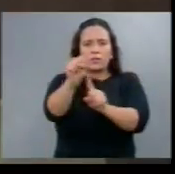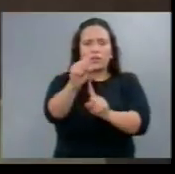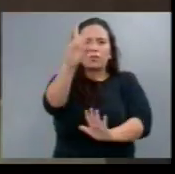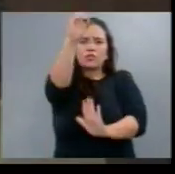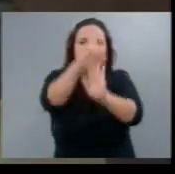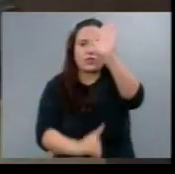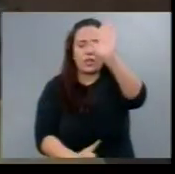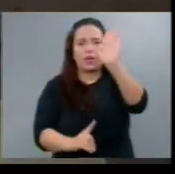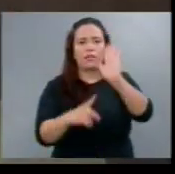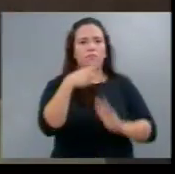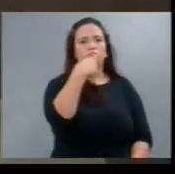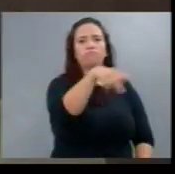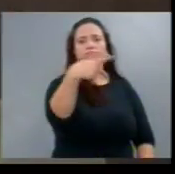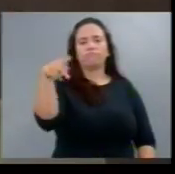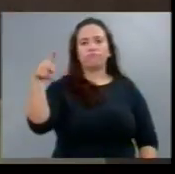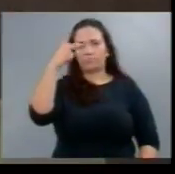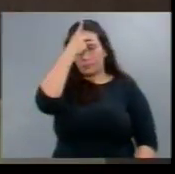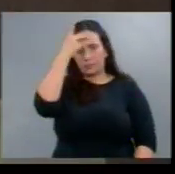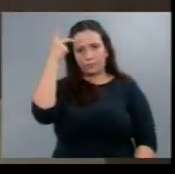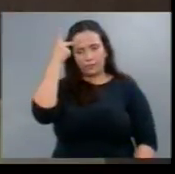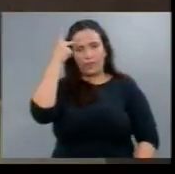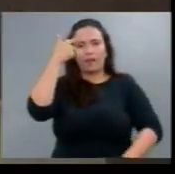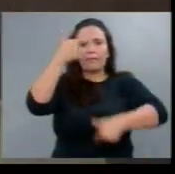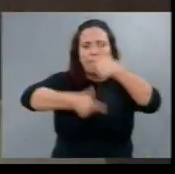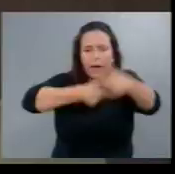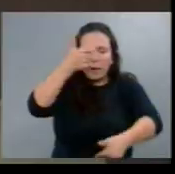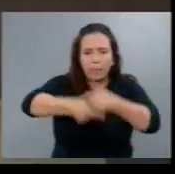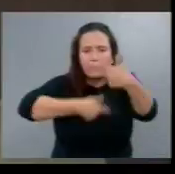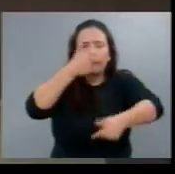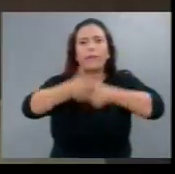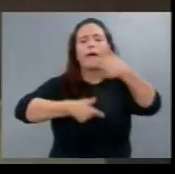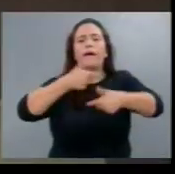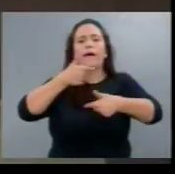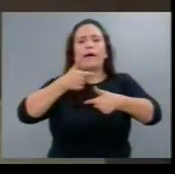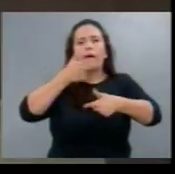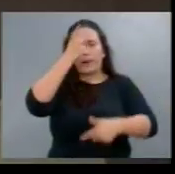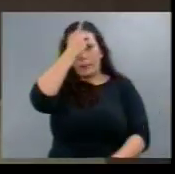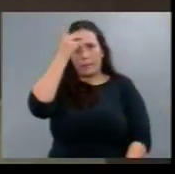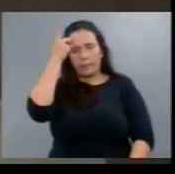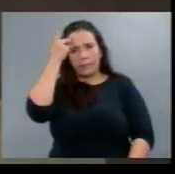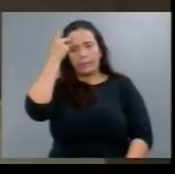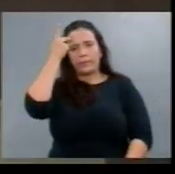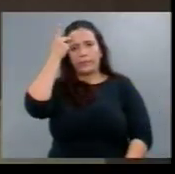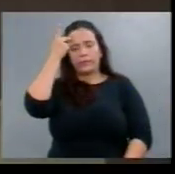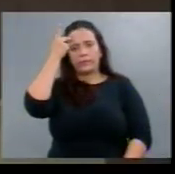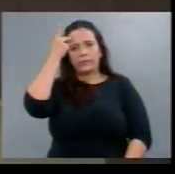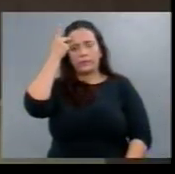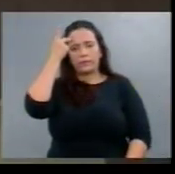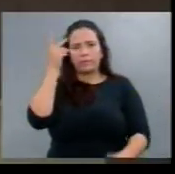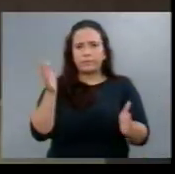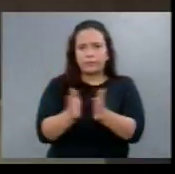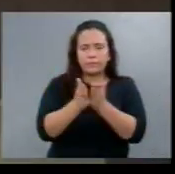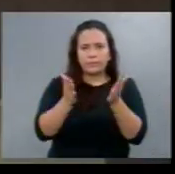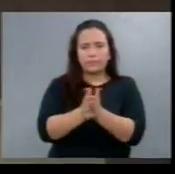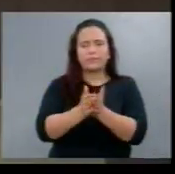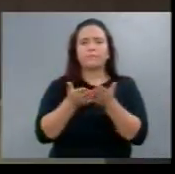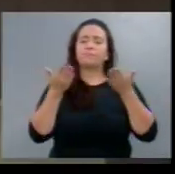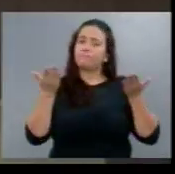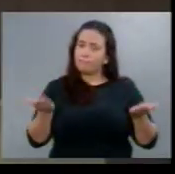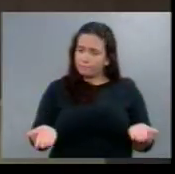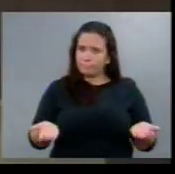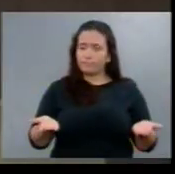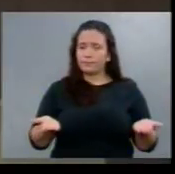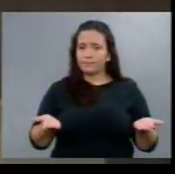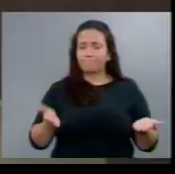direitos sociais das classes que trabalham, das classes que produzem a riqueza, das classes trabalhadoras.